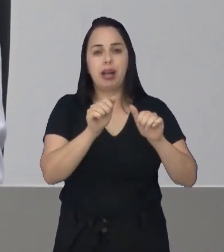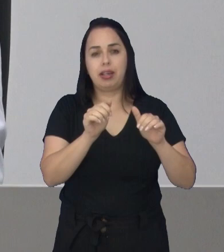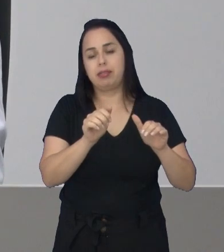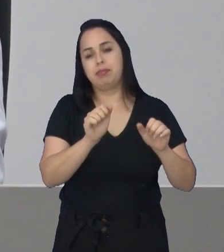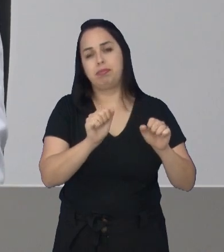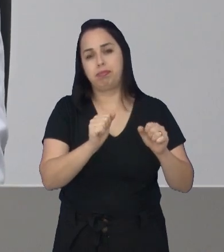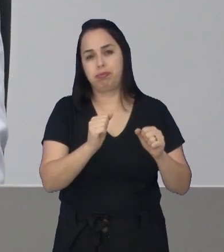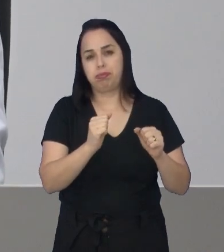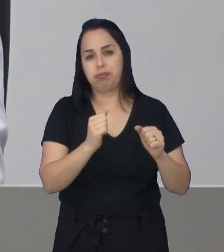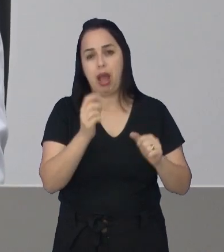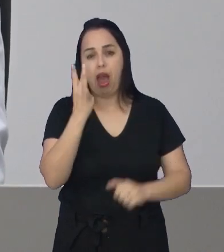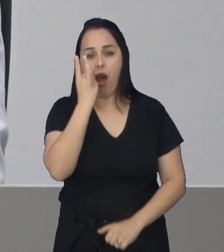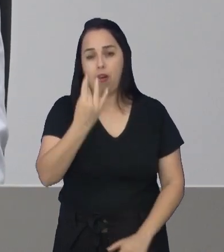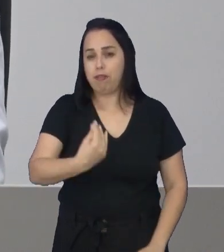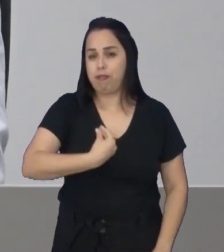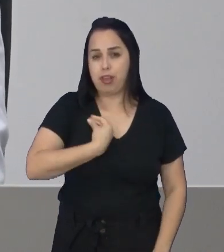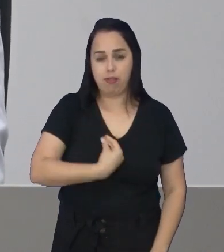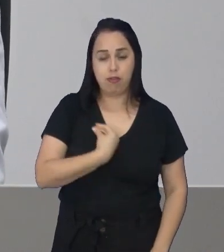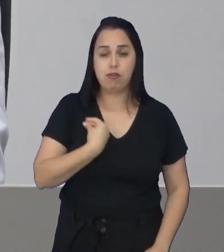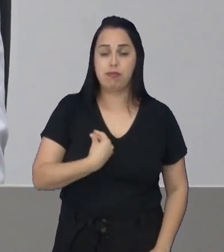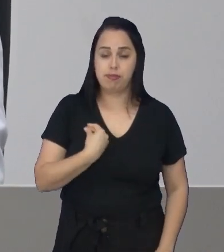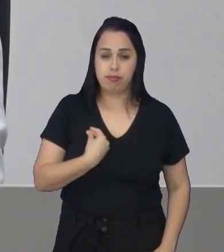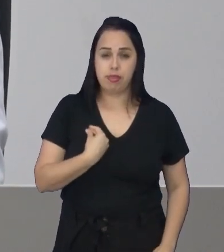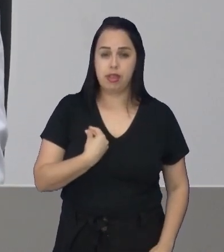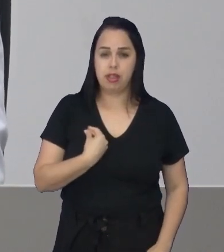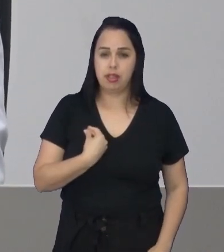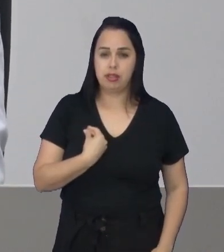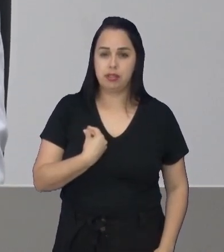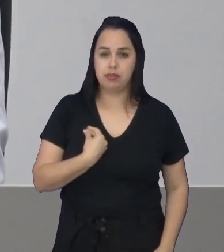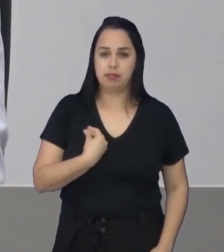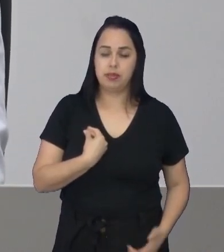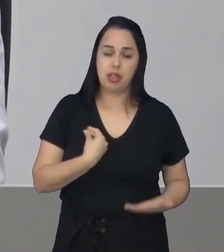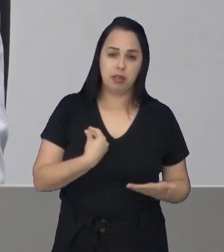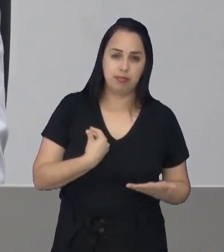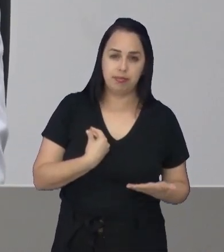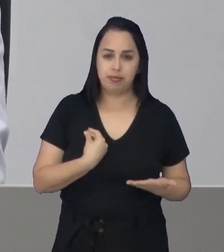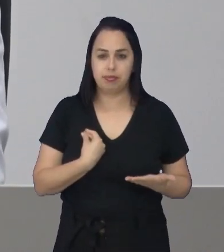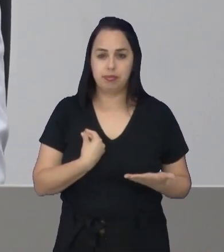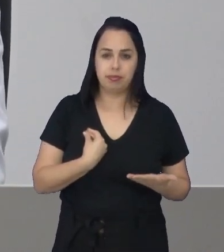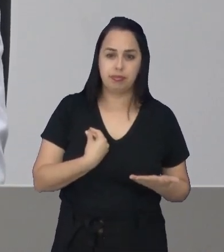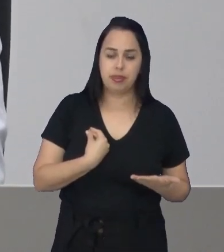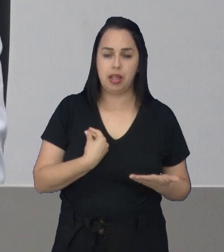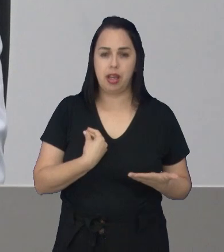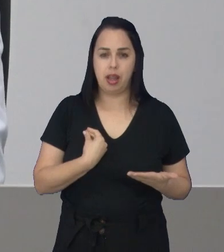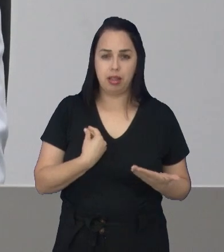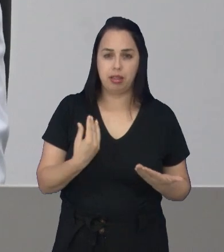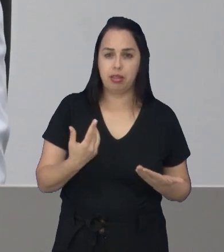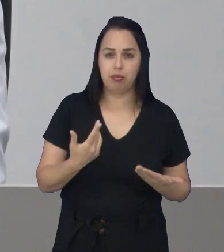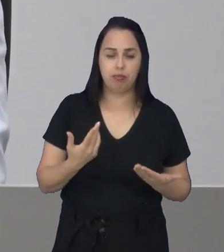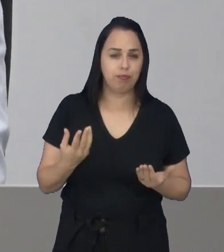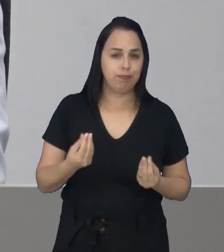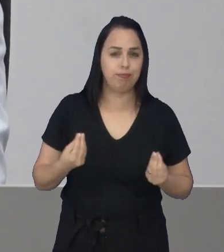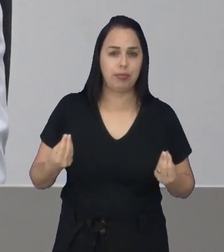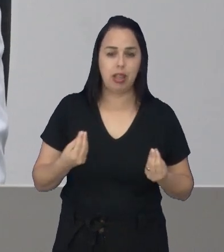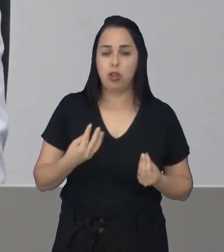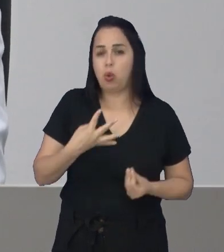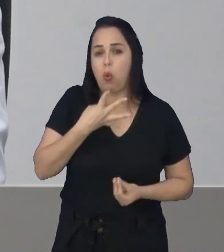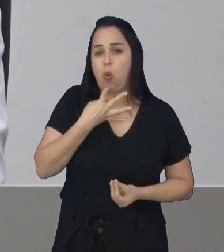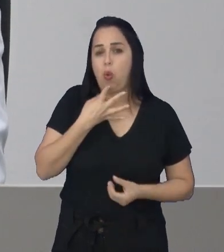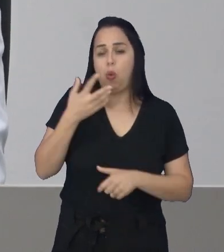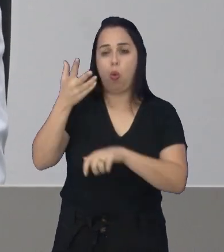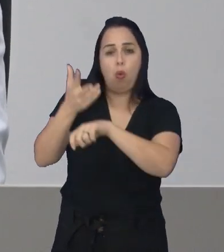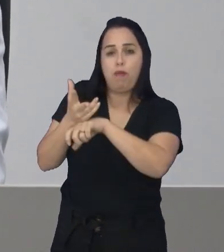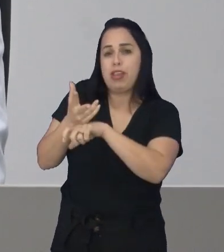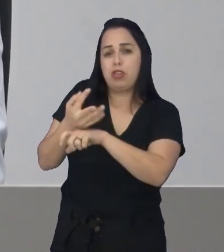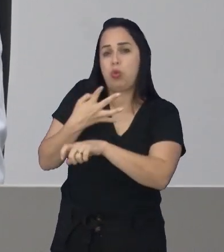não não de forma nenhuma diria que se fosse o caso mas a gente não tem o conhecimento do